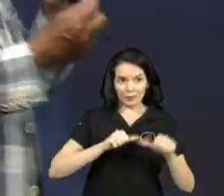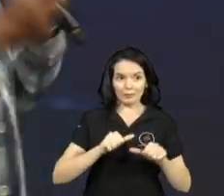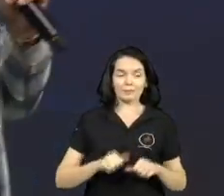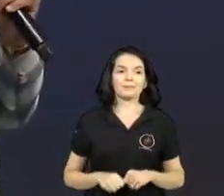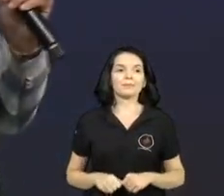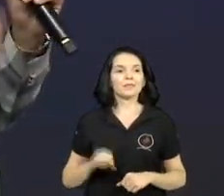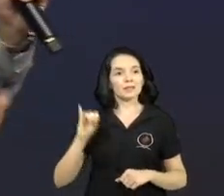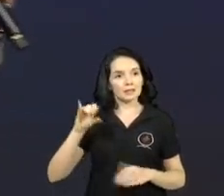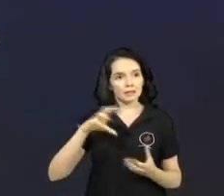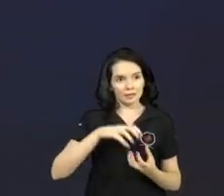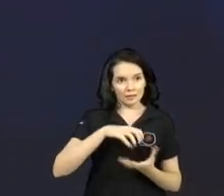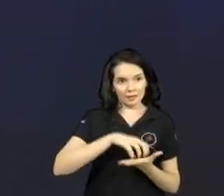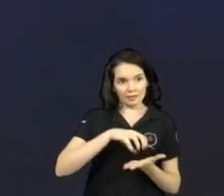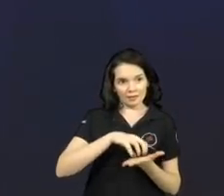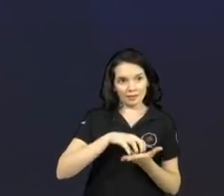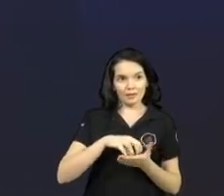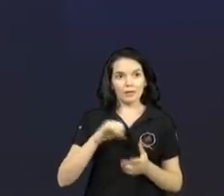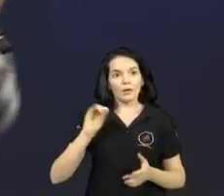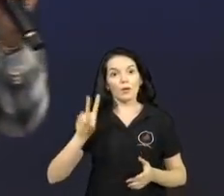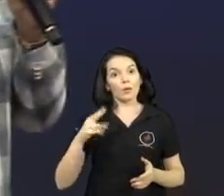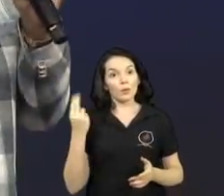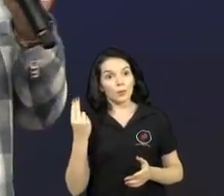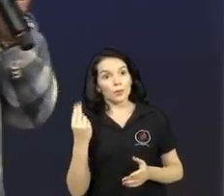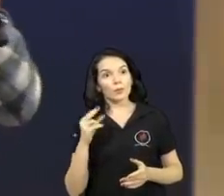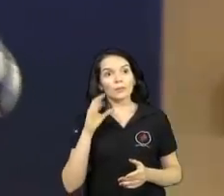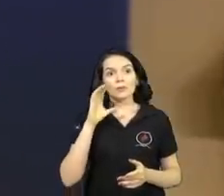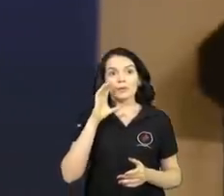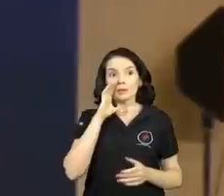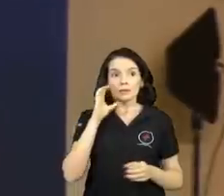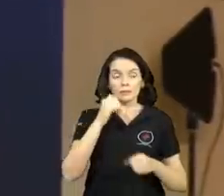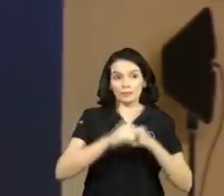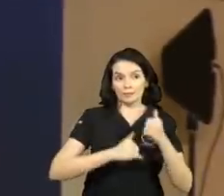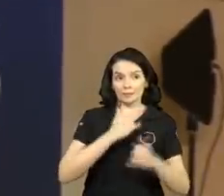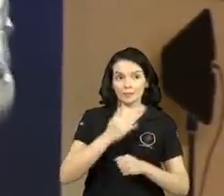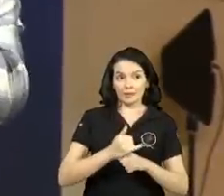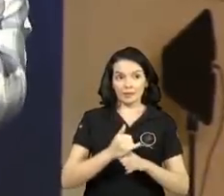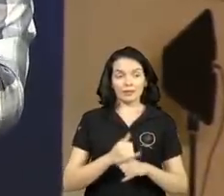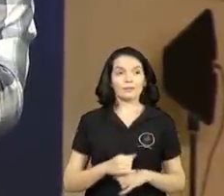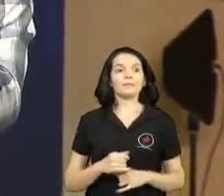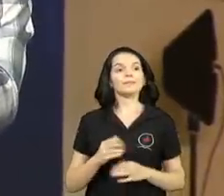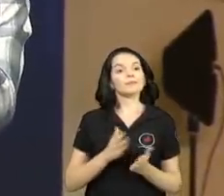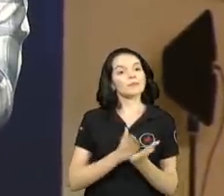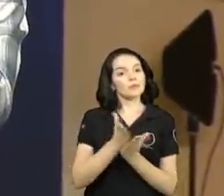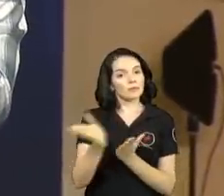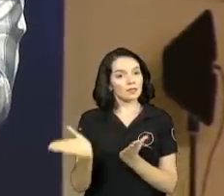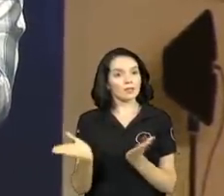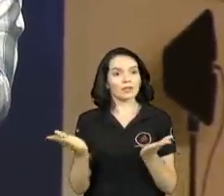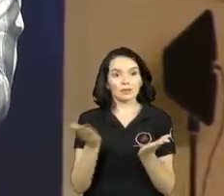igreja, ou está pela internet, está afastado do Evangelho, você conhece a verdade.